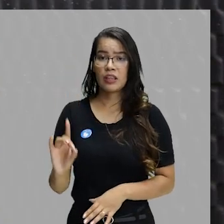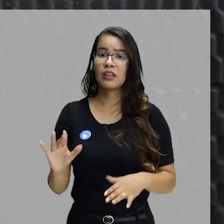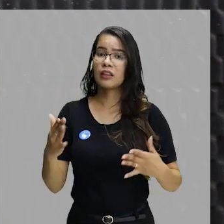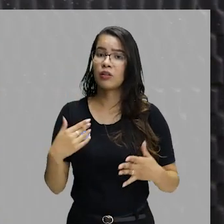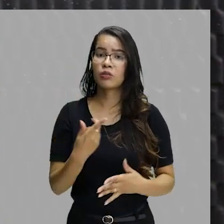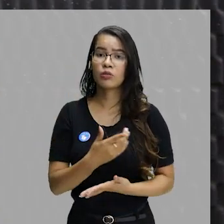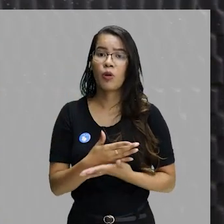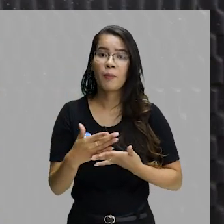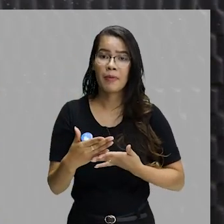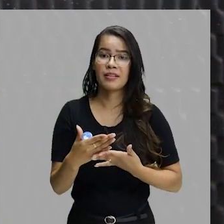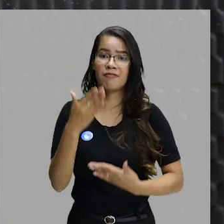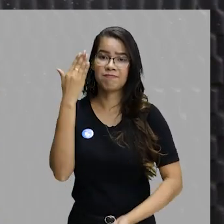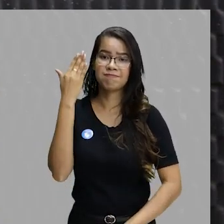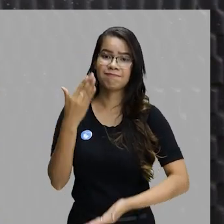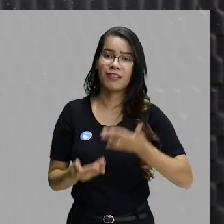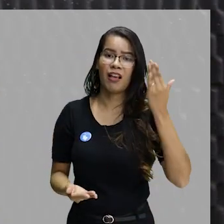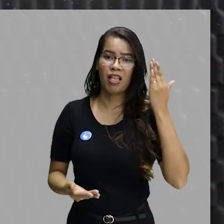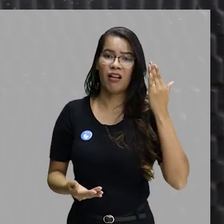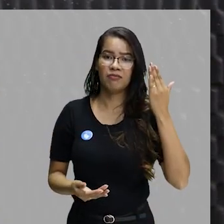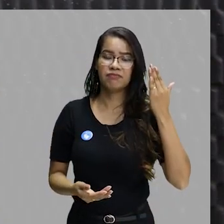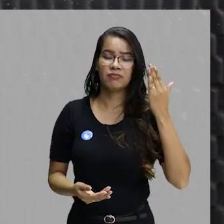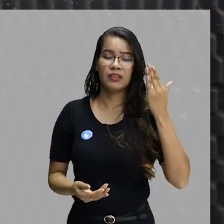rural, inchaço populacional.